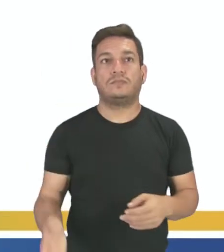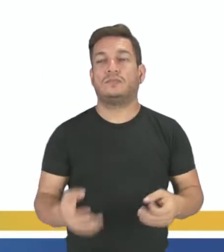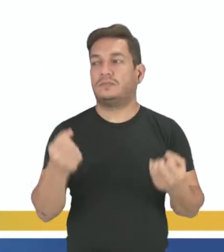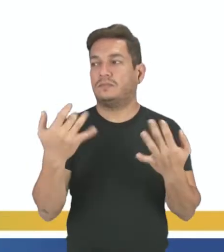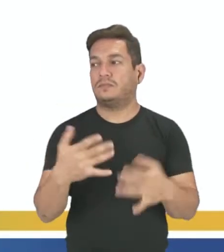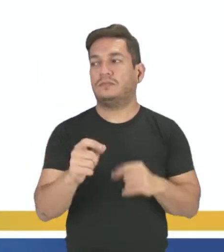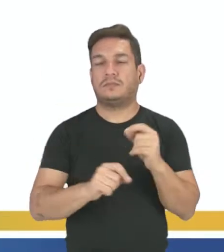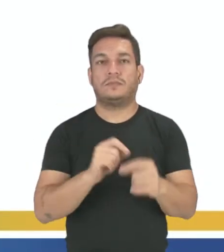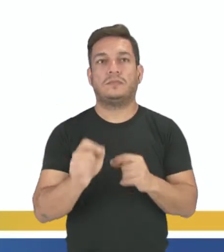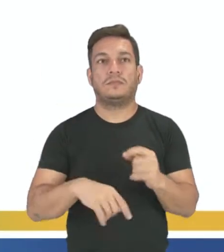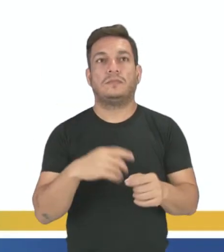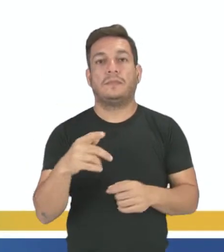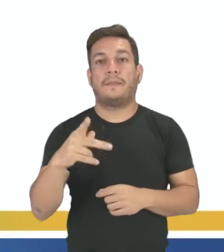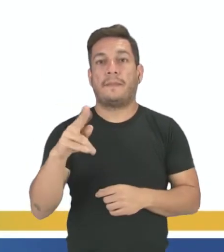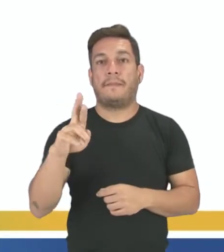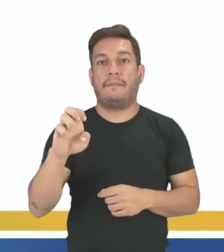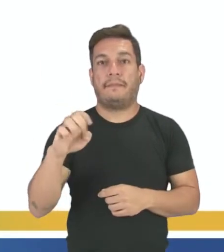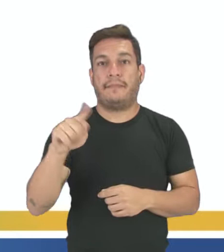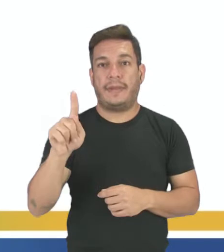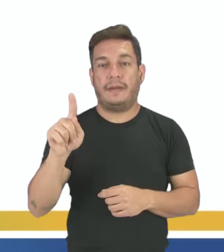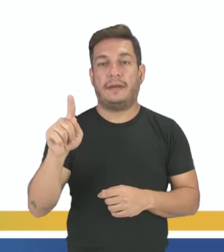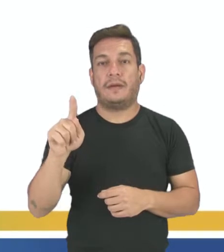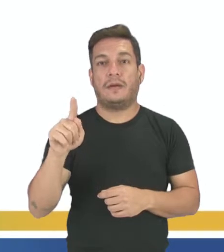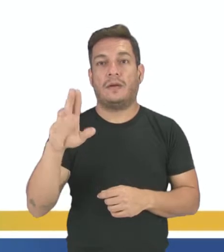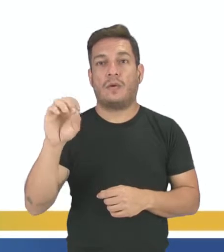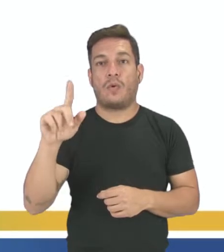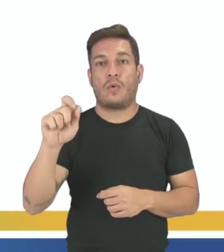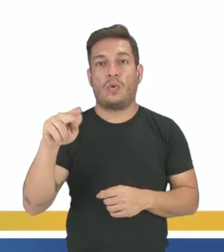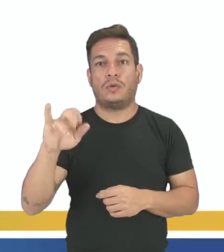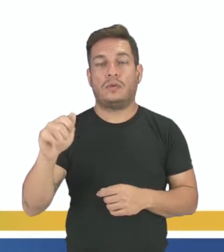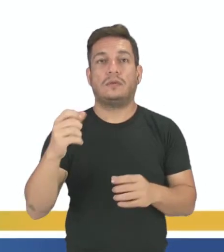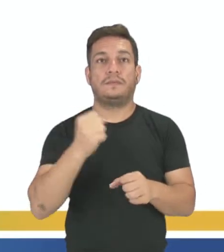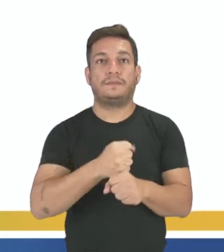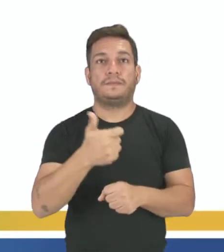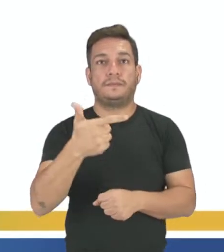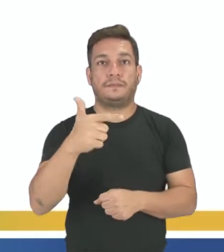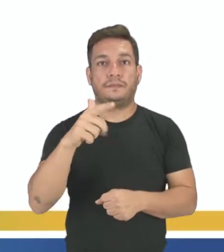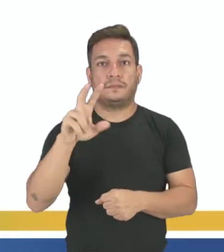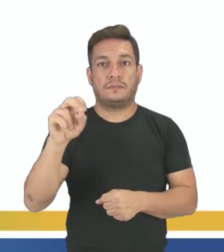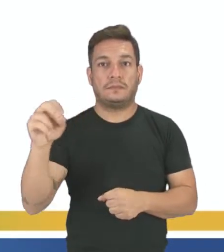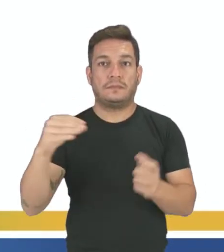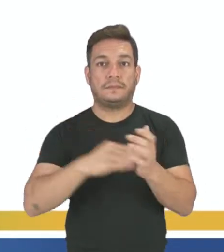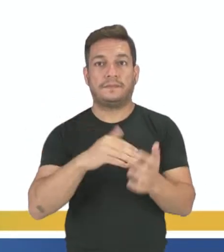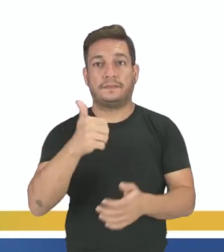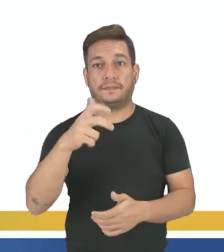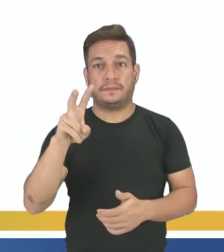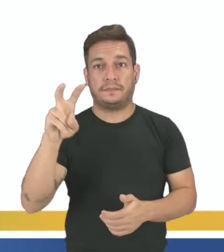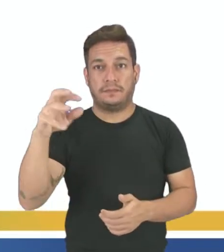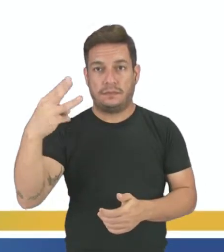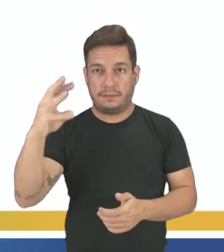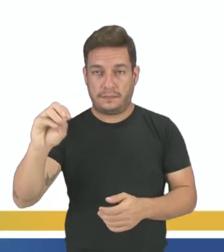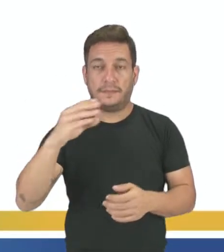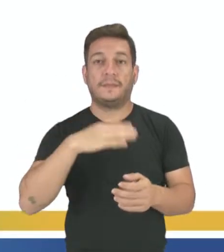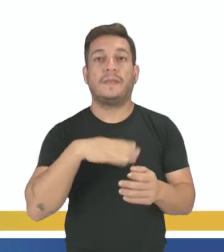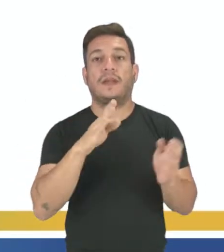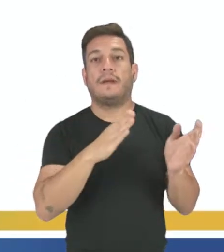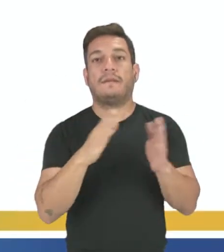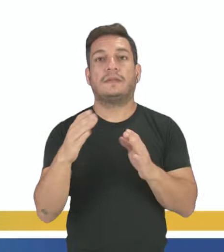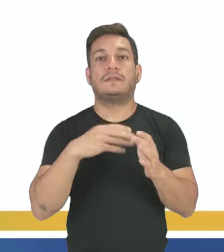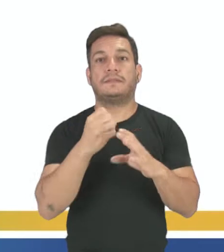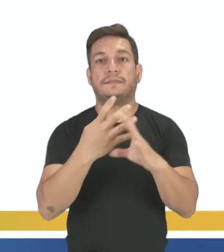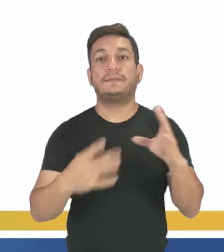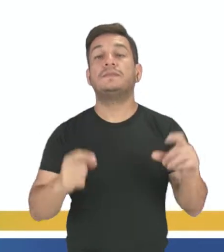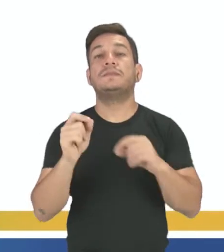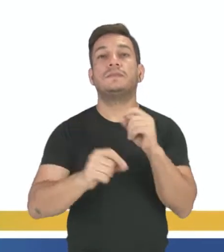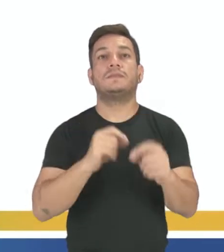sobre o período pré-colonial, que foi de 1500 até 1530. Essa fase foi caracterizada por uma